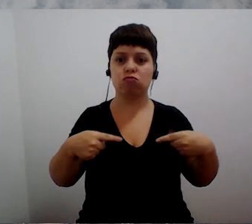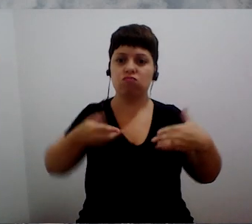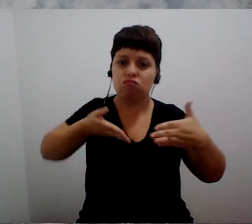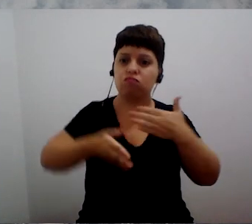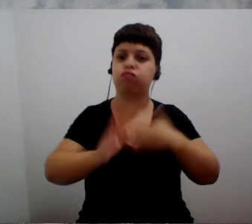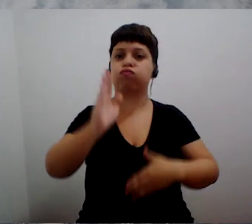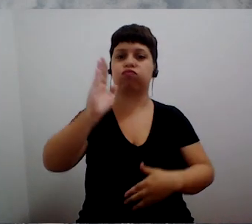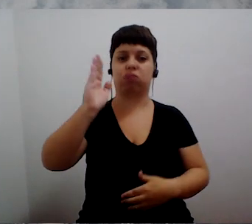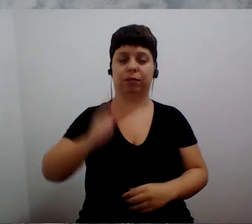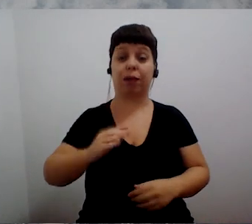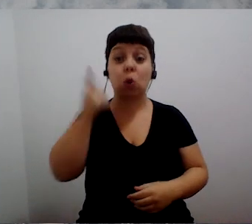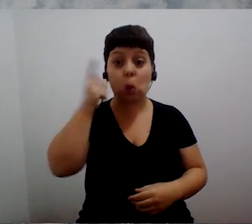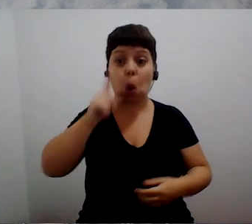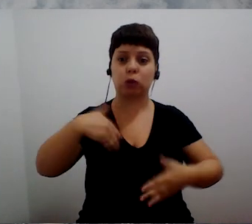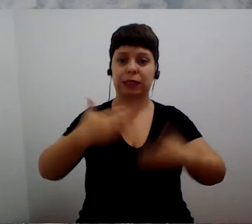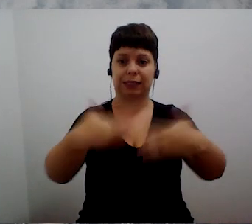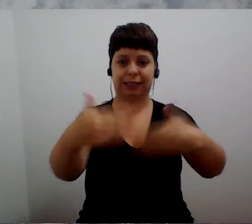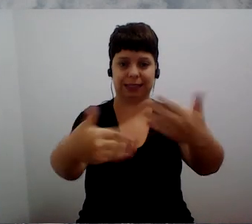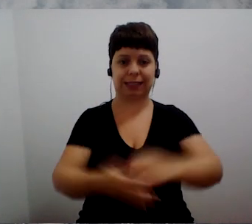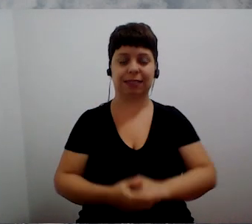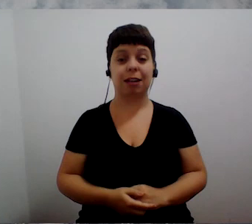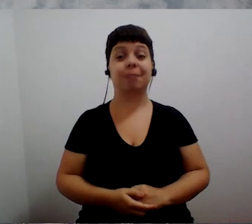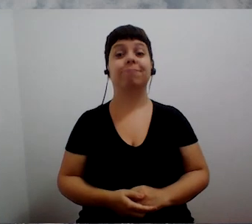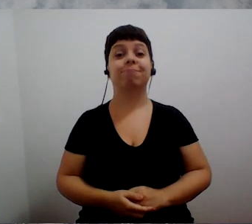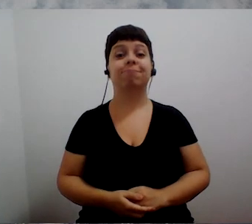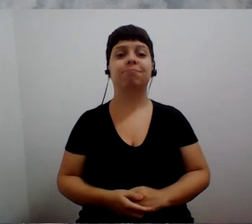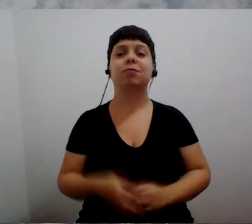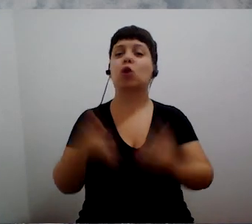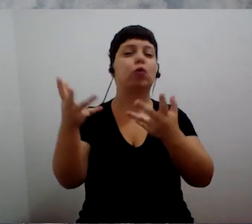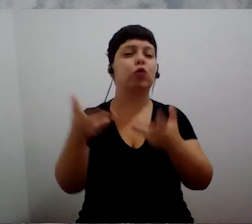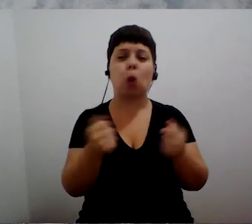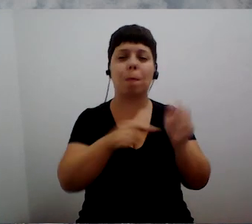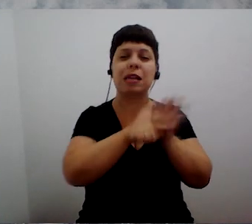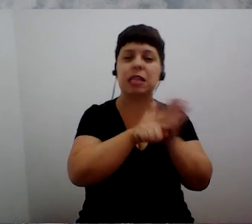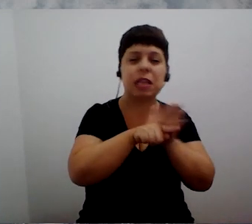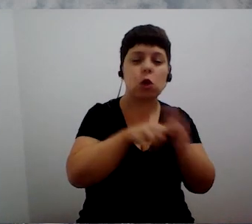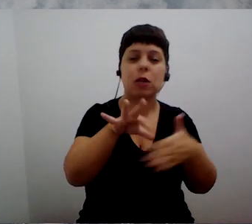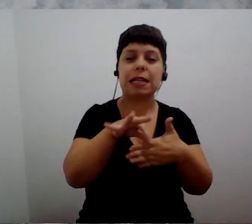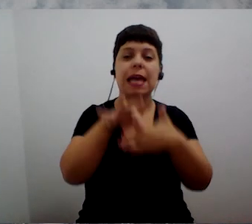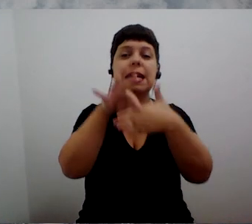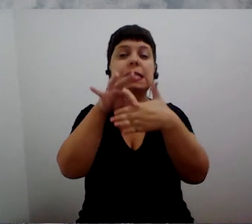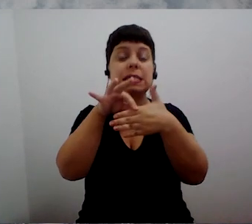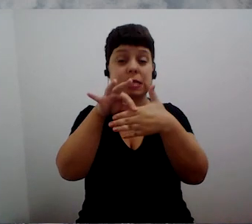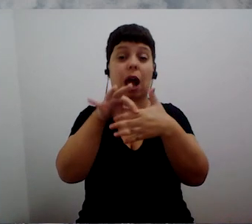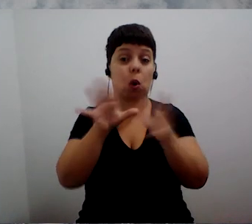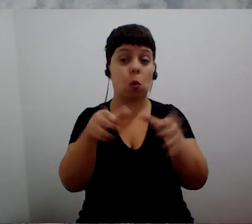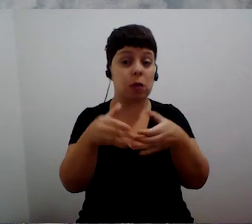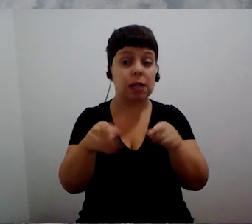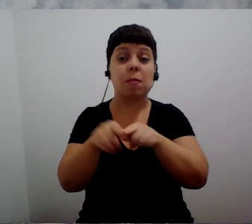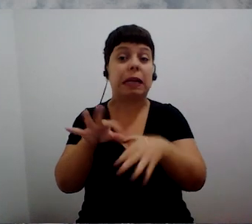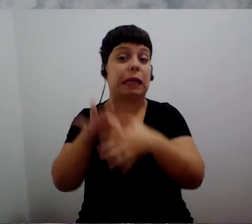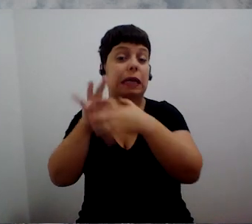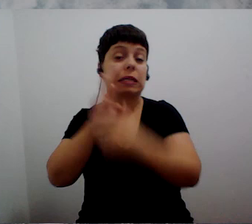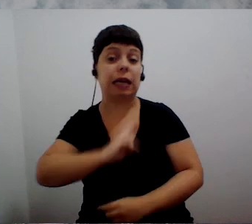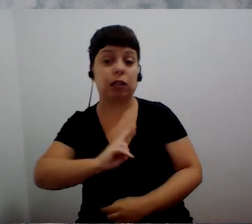sustentabilidade. Para acompanhar a gente nesse mergulho, a gente convidou pesquisadores, lideranças comunitárias e religiosas,